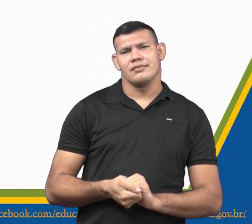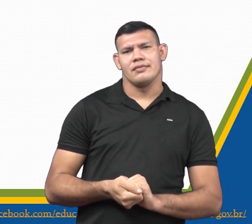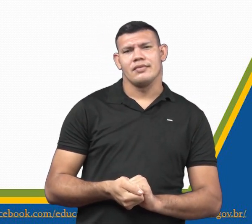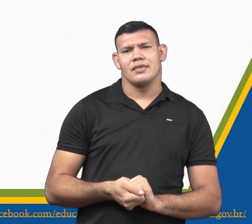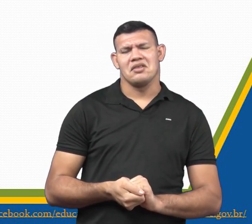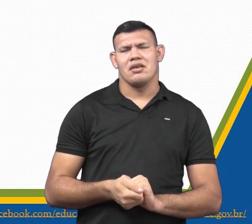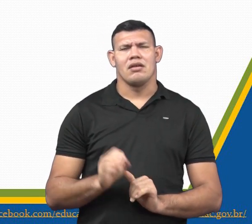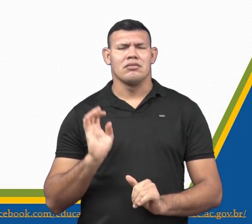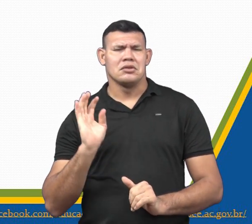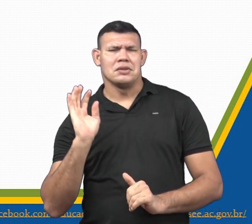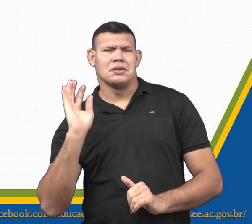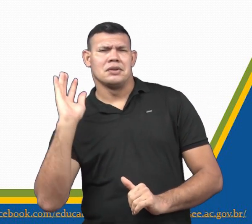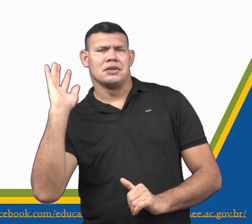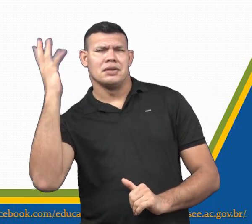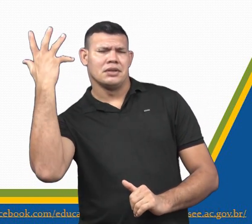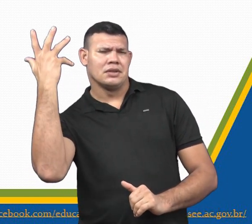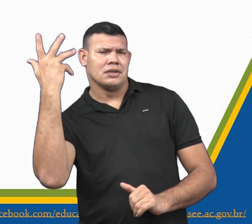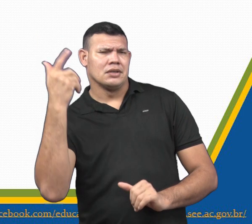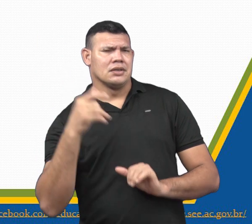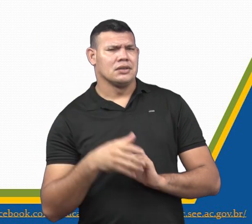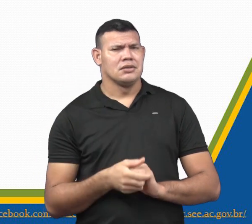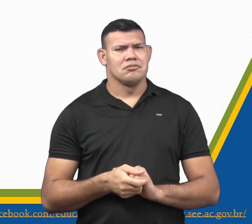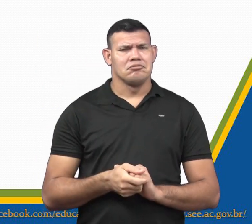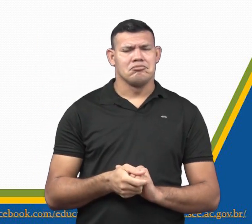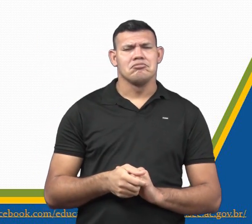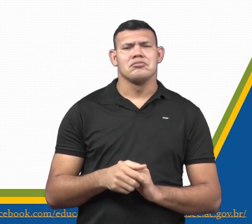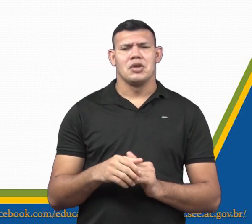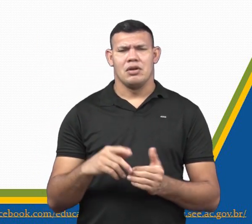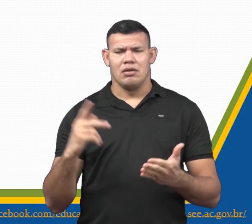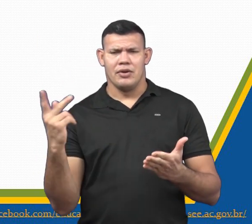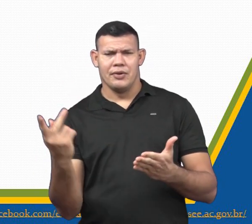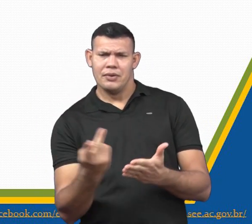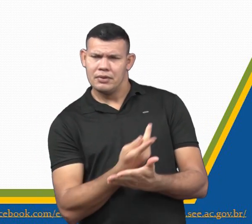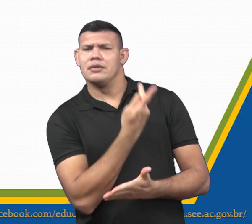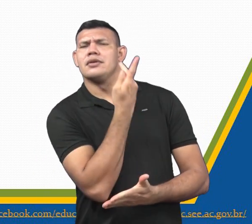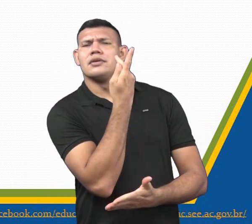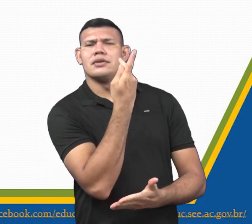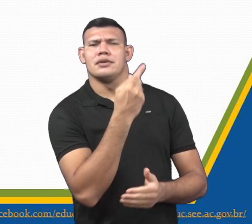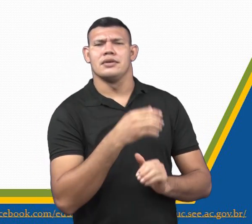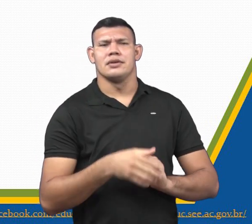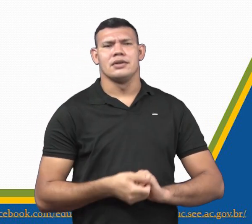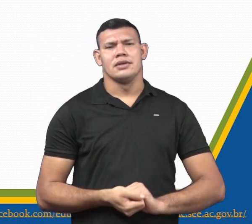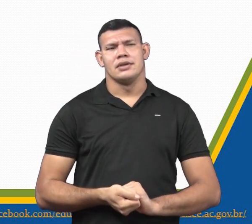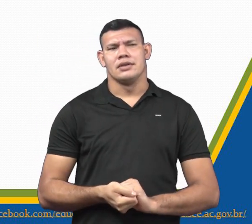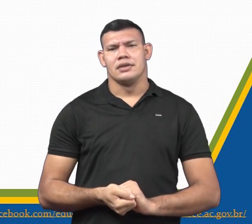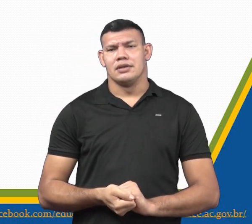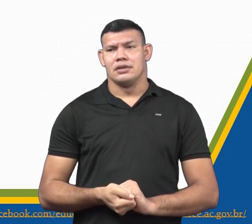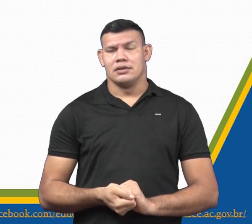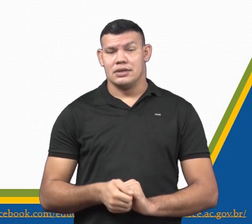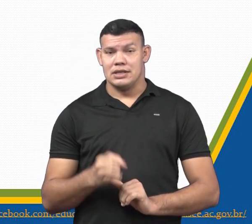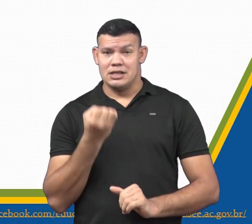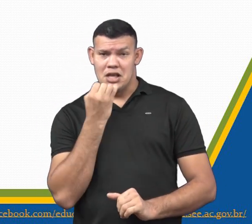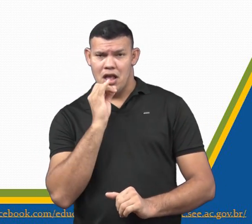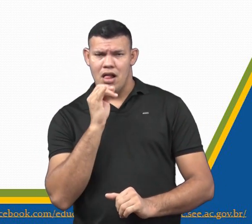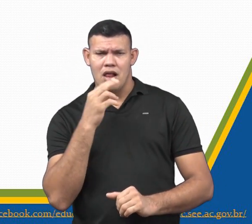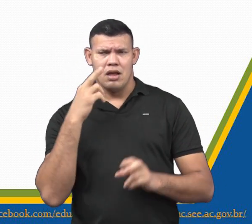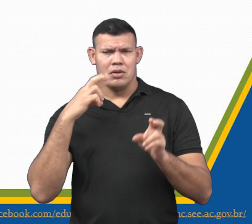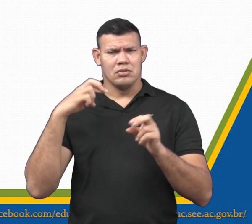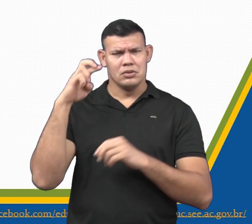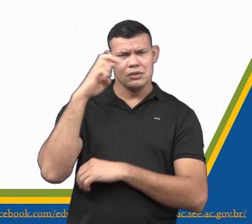que aconteceu determinado fato, acontecimento importante. Aí ao lado, ó, se vocês observarem, a setinha